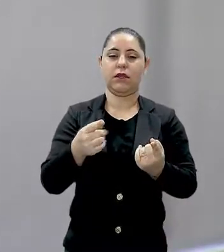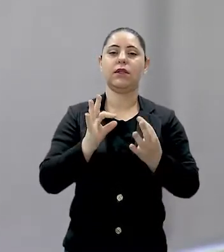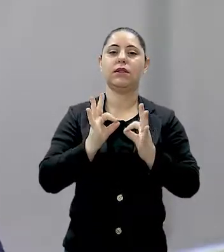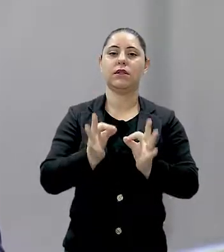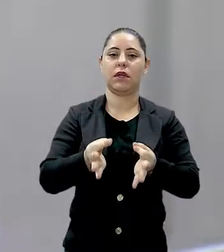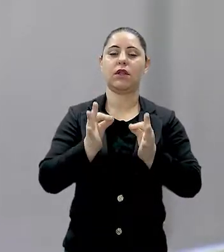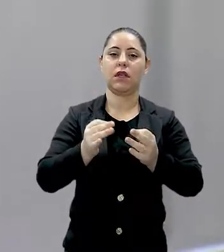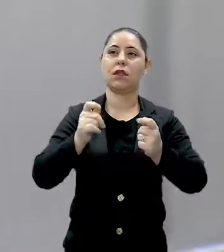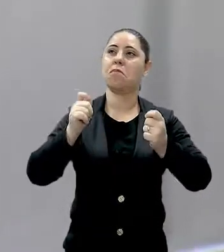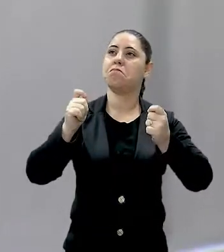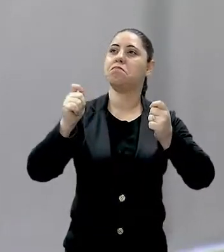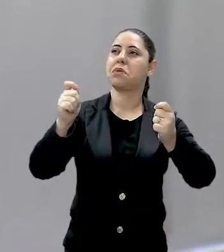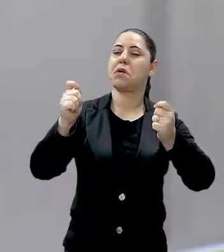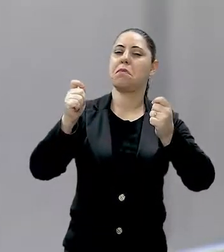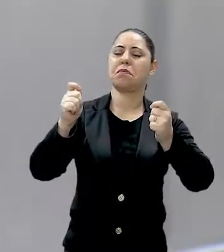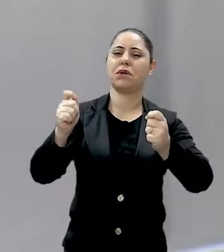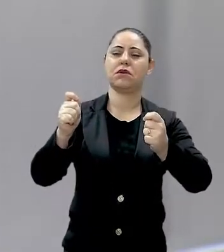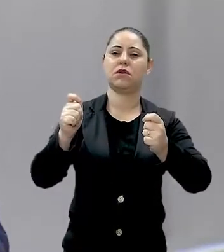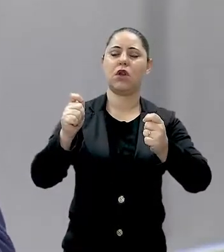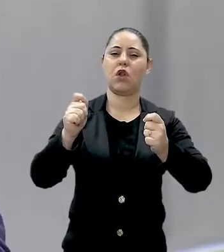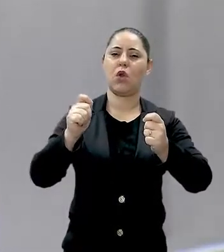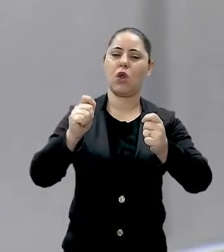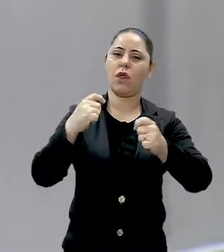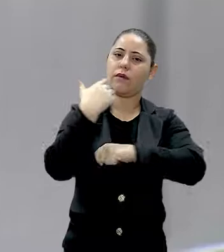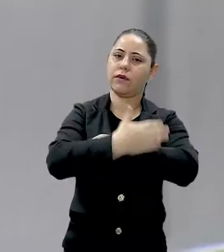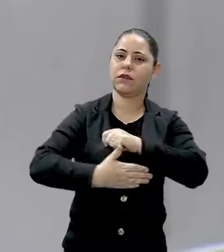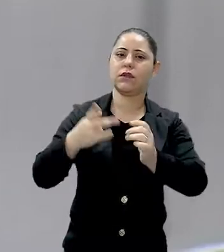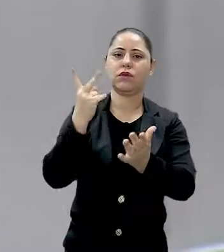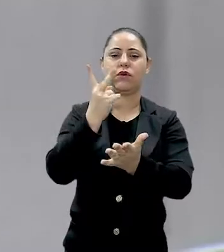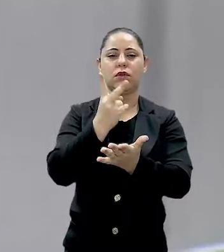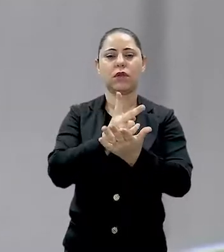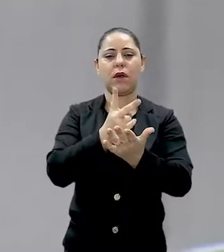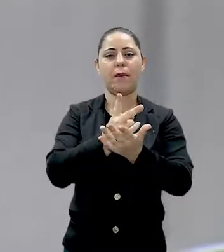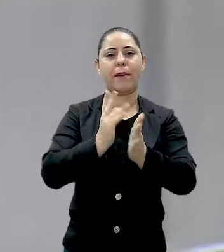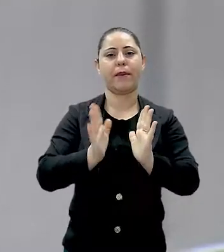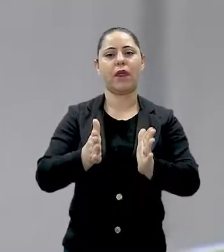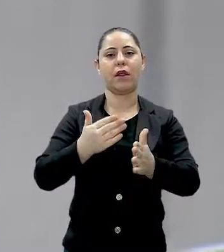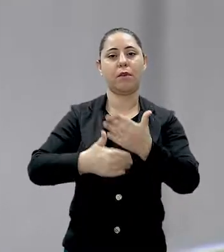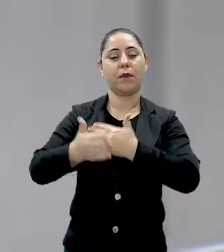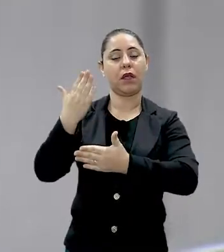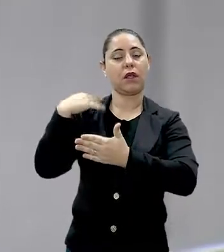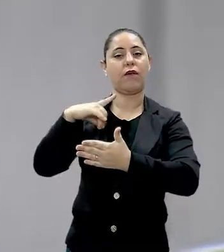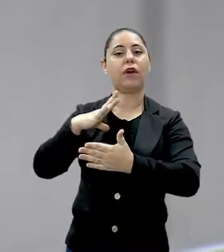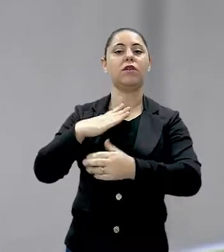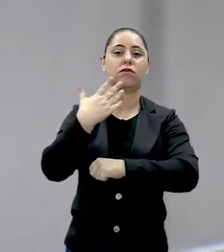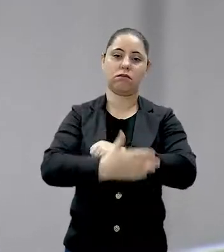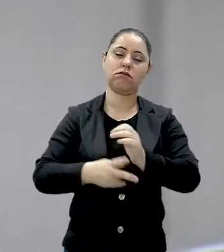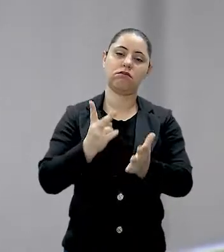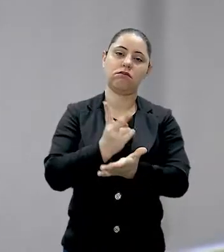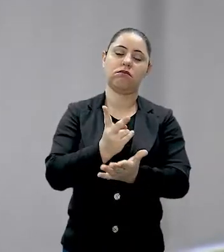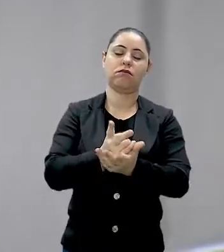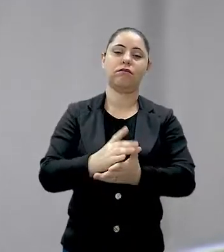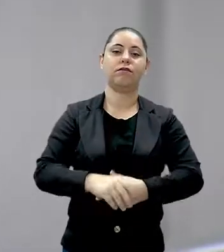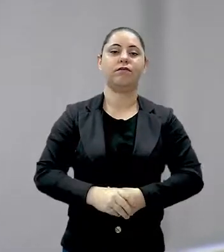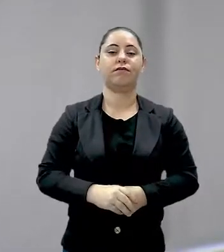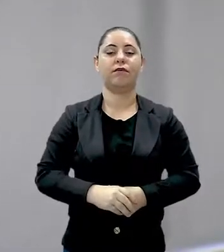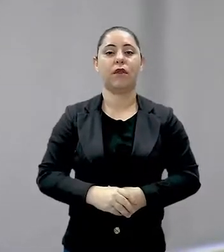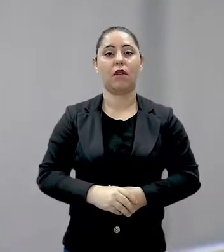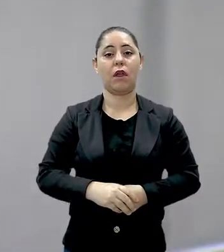mas com certeza as bandeiras que nós tradicionalmente sempre defendemos nos mandatos anteriores, nós vamos continuar